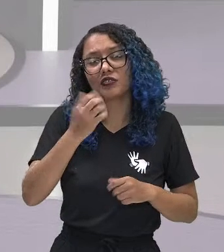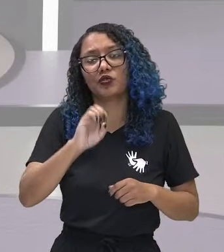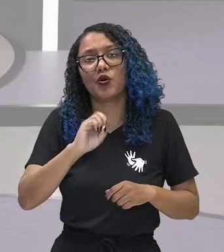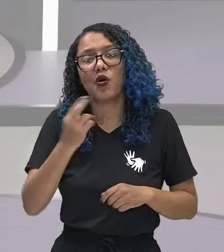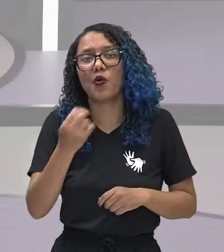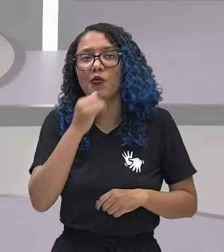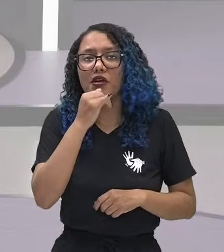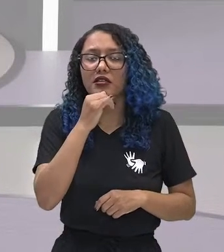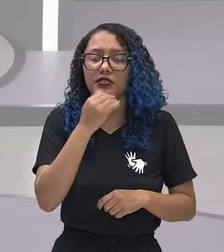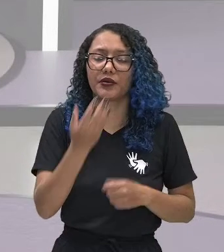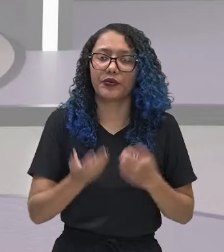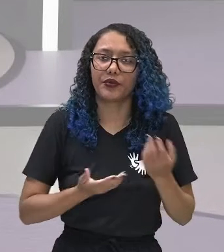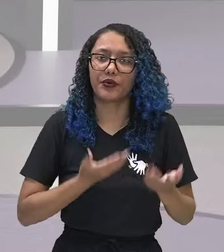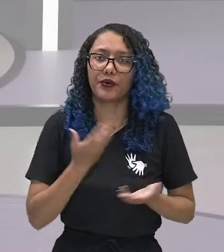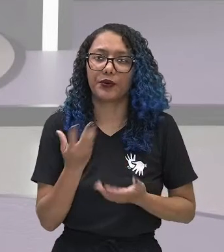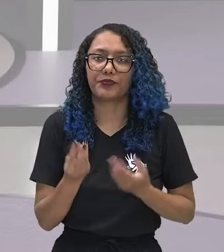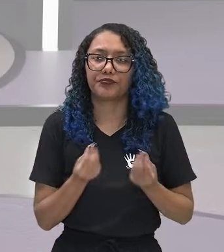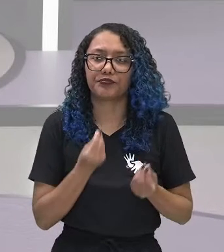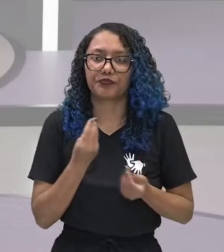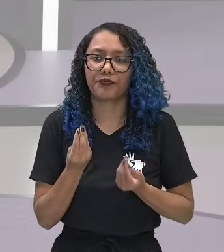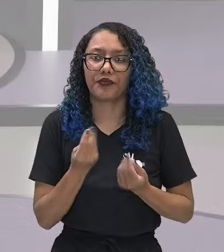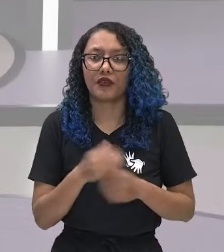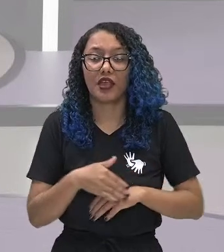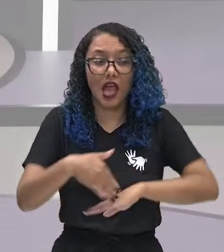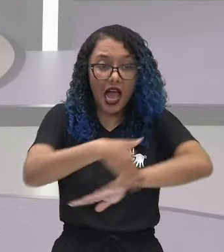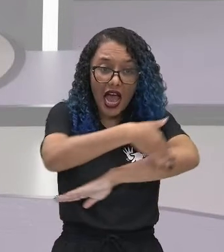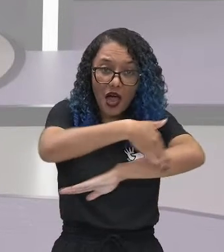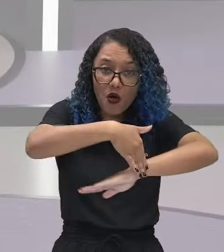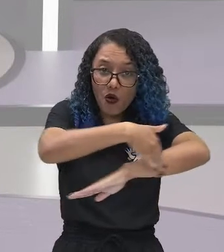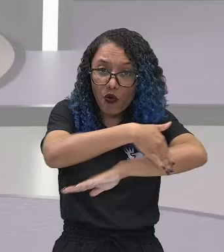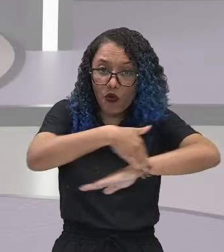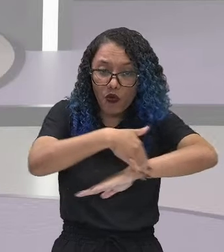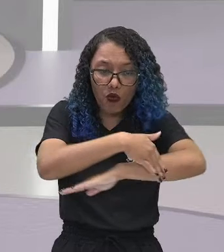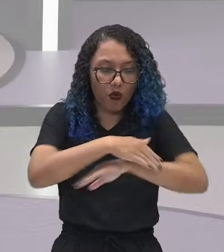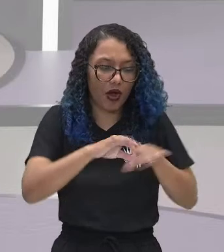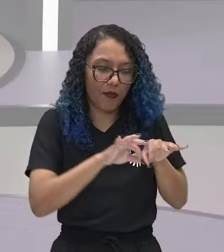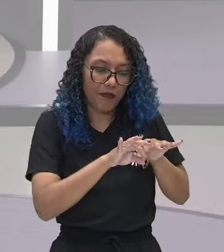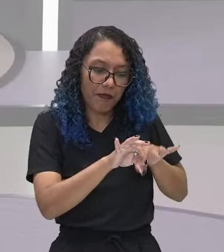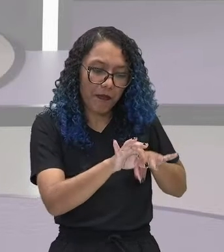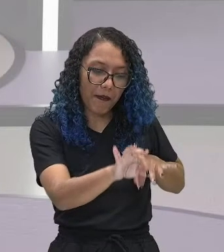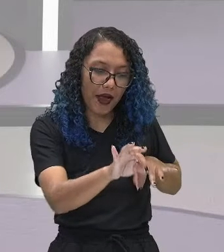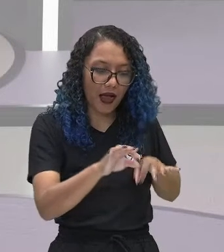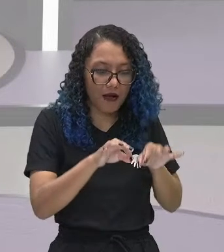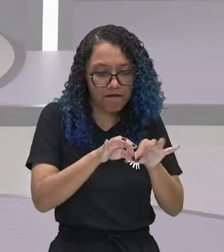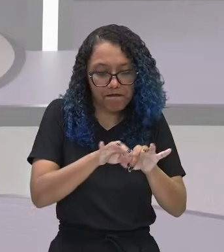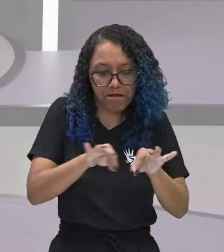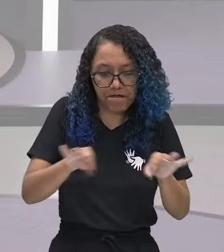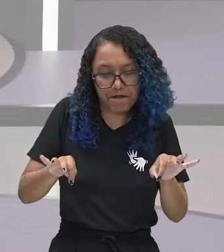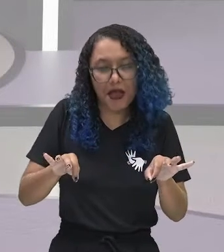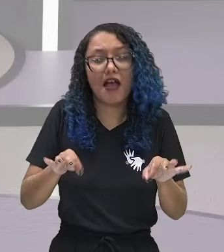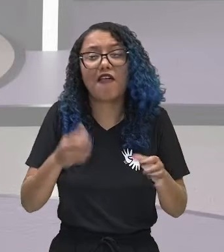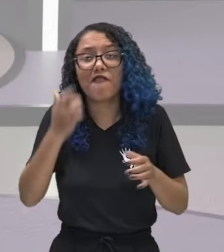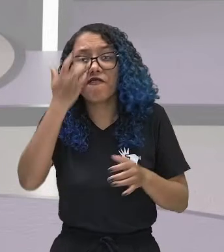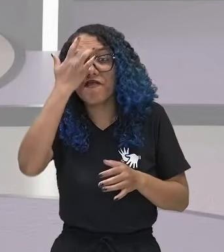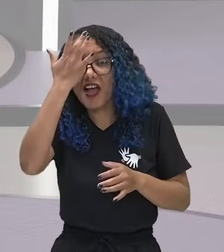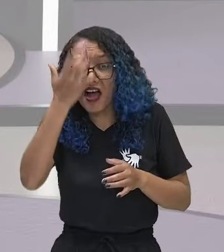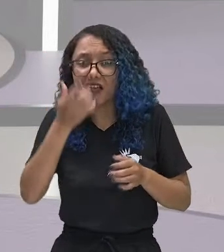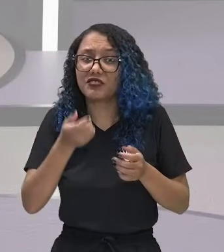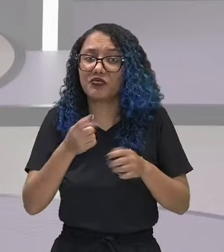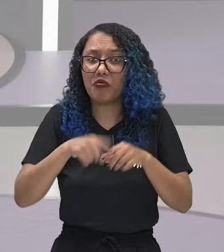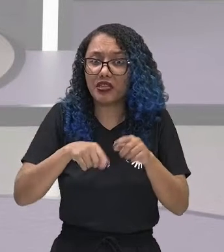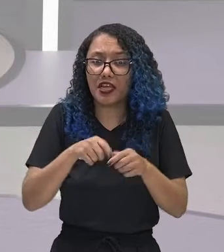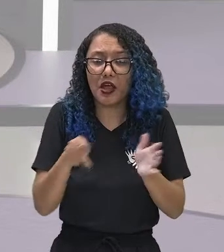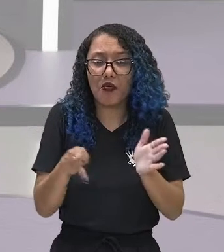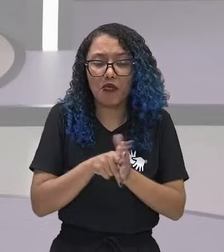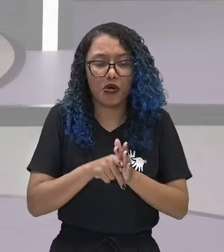por exemplo, do comprimento da calçada da tua casa. Você pega uma trena e aí é fácil de calcular. Mas